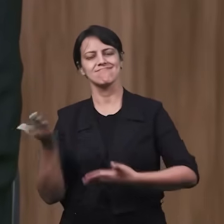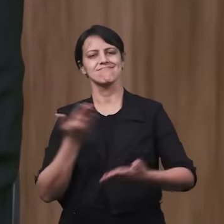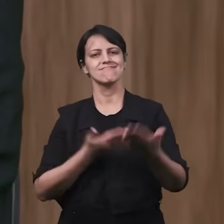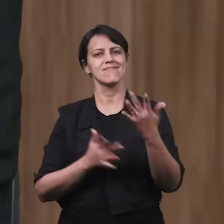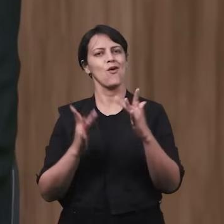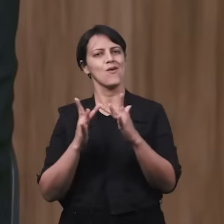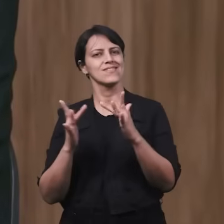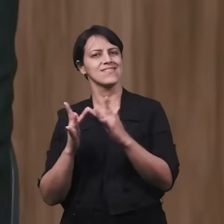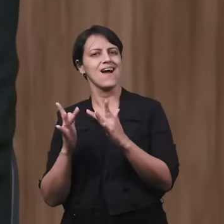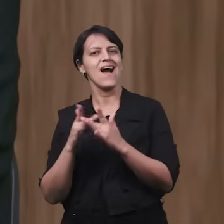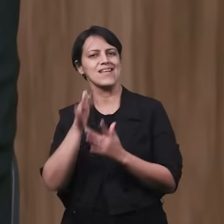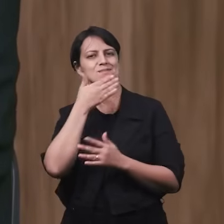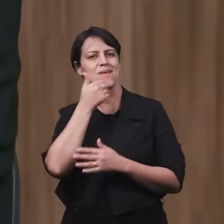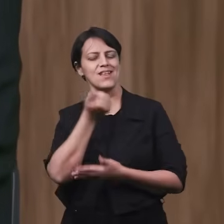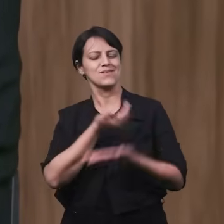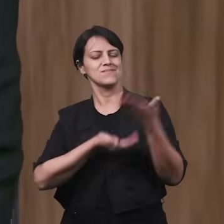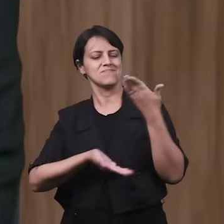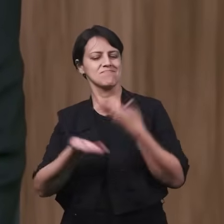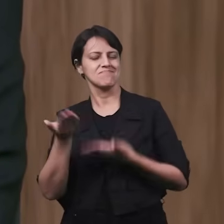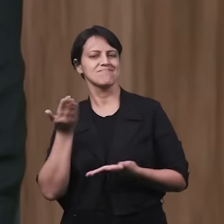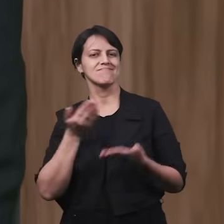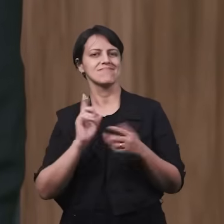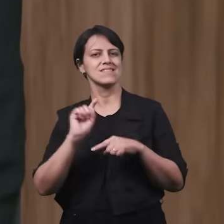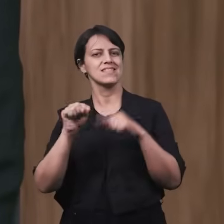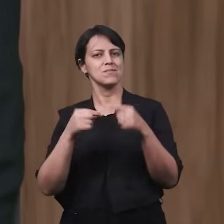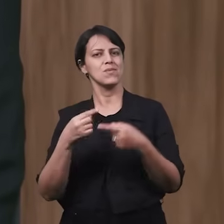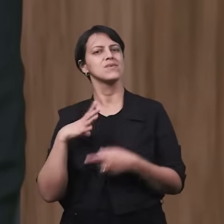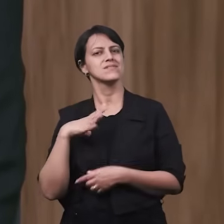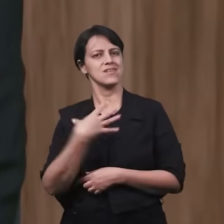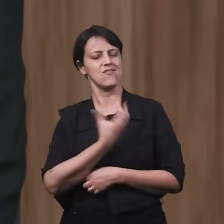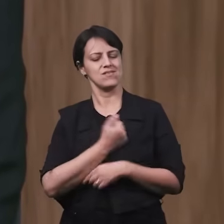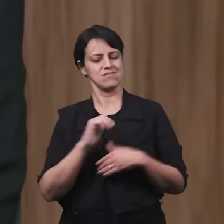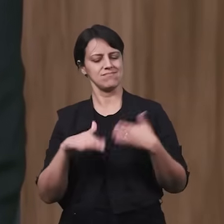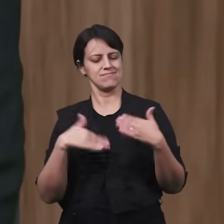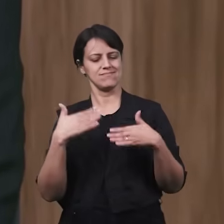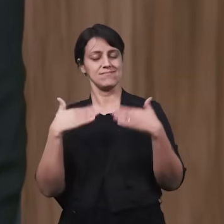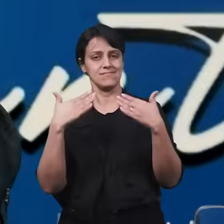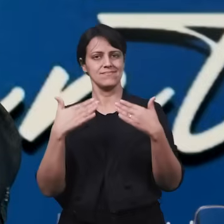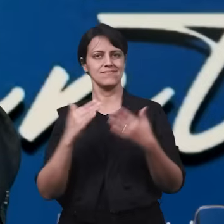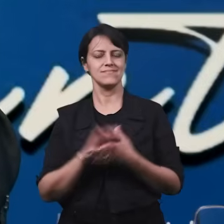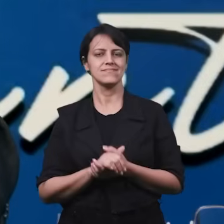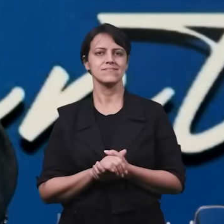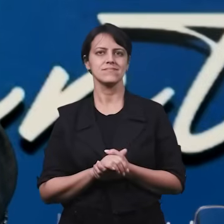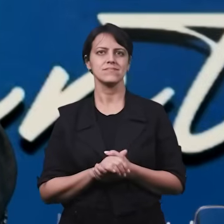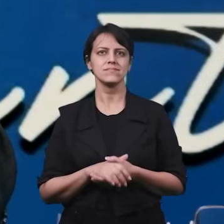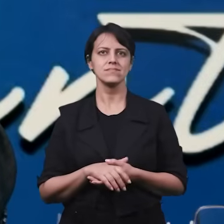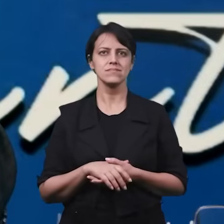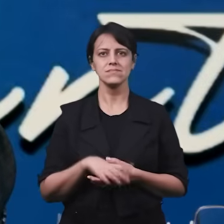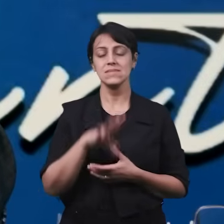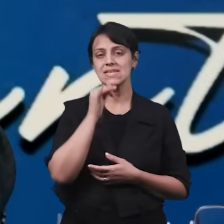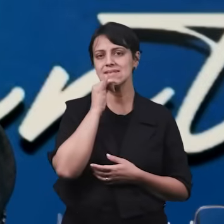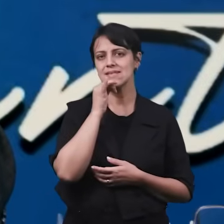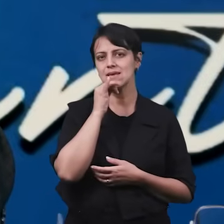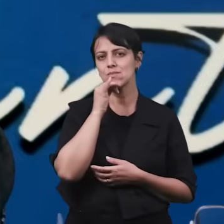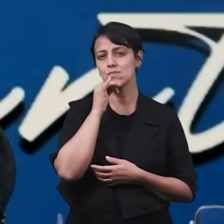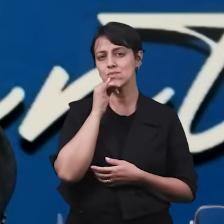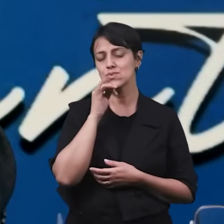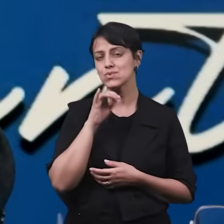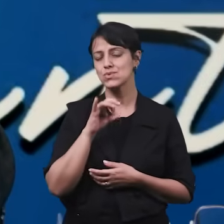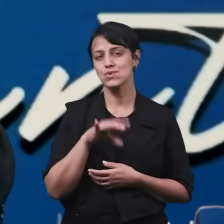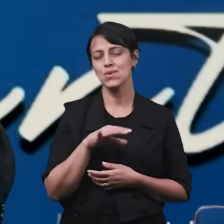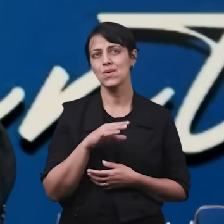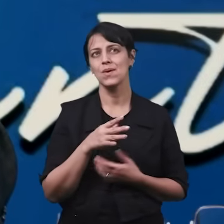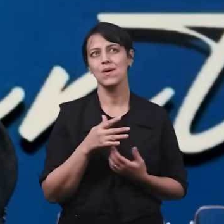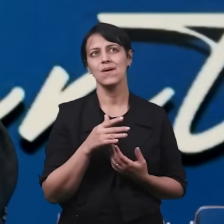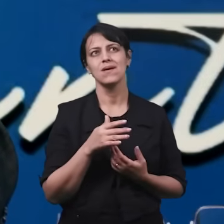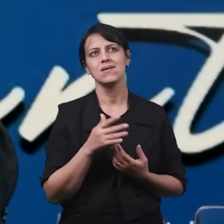igreja em si. E depois sedimentar ali o processo de salvação. Maravilhoso. E não só a transmissão